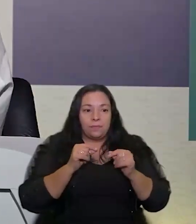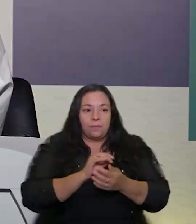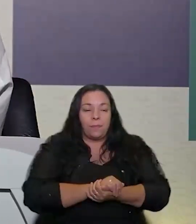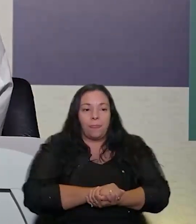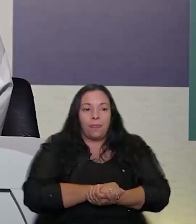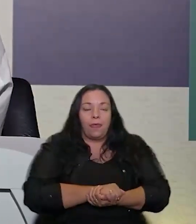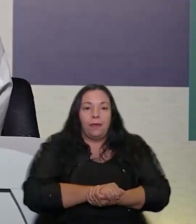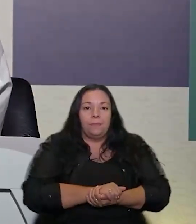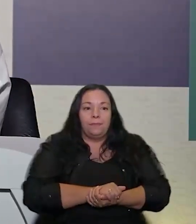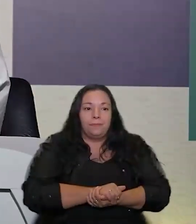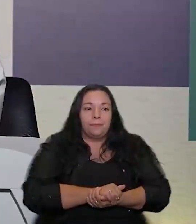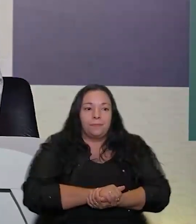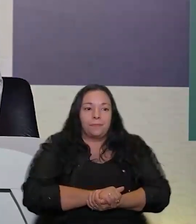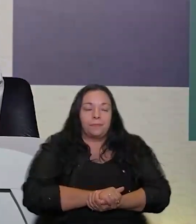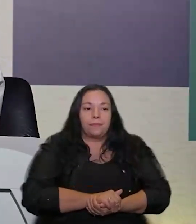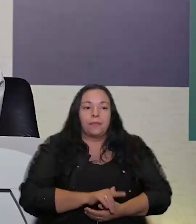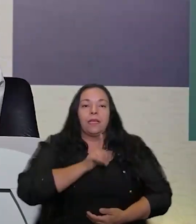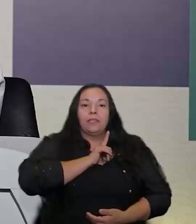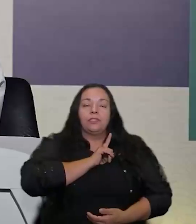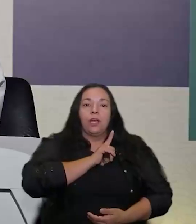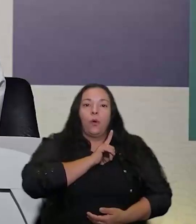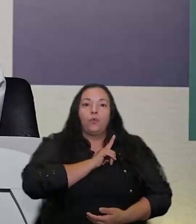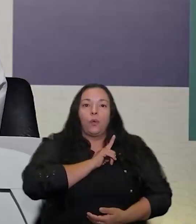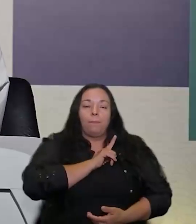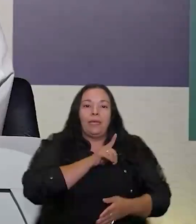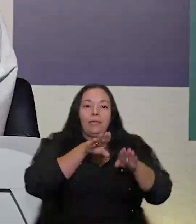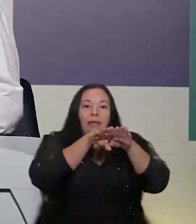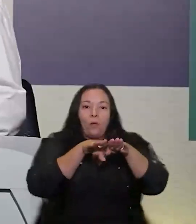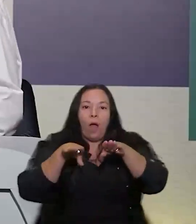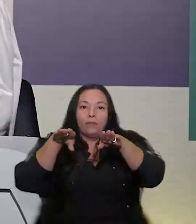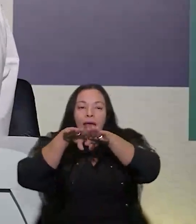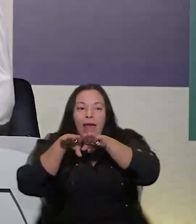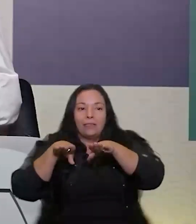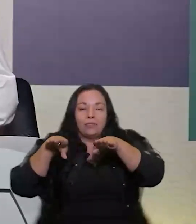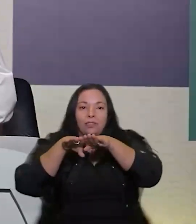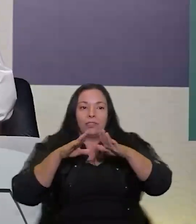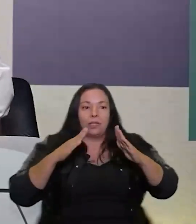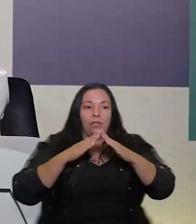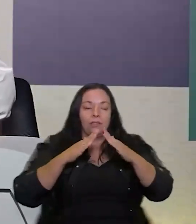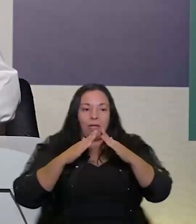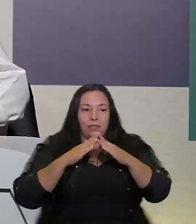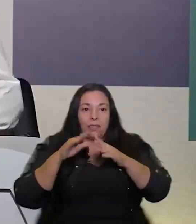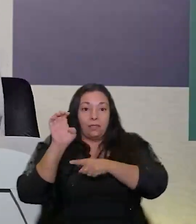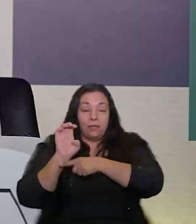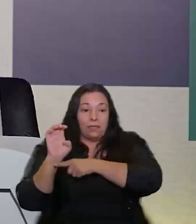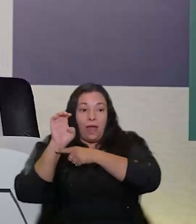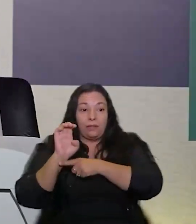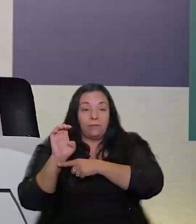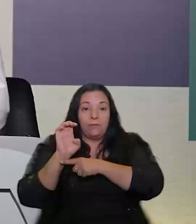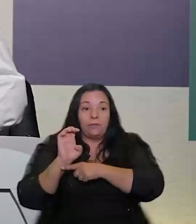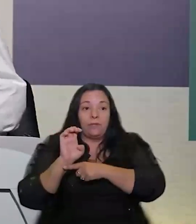tinha uma espécie de utopia da igualdade, porque as residências eram todas do Estado, elas